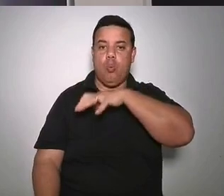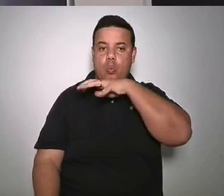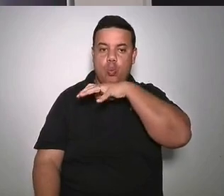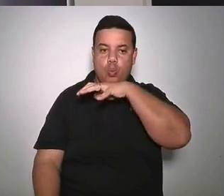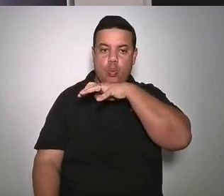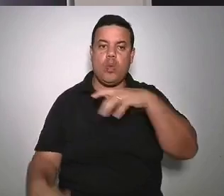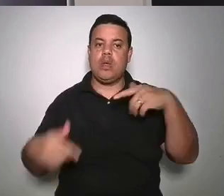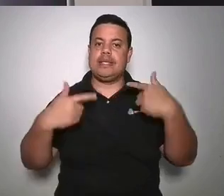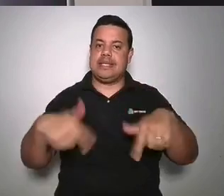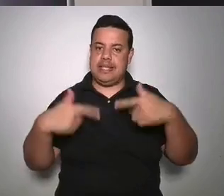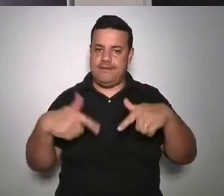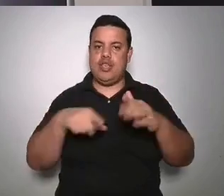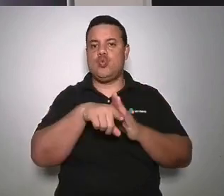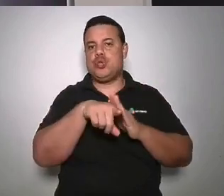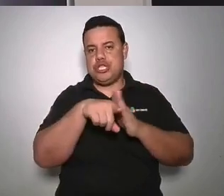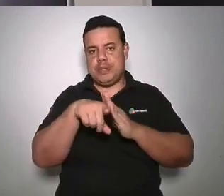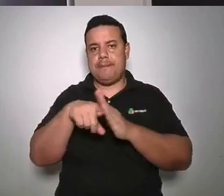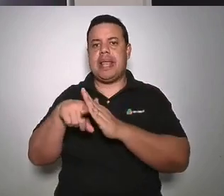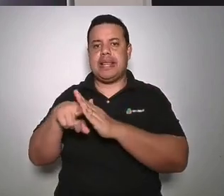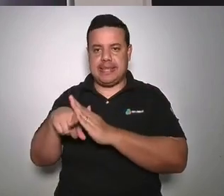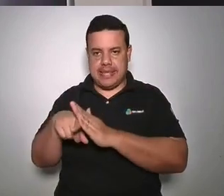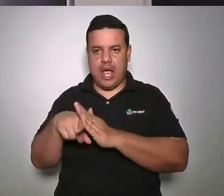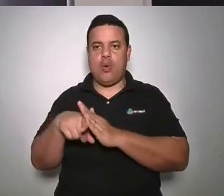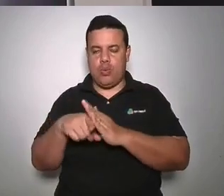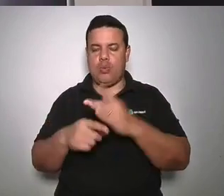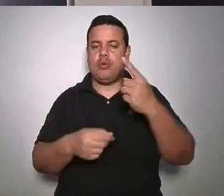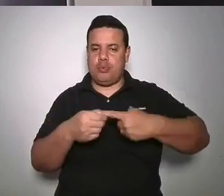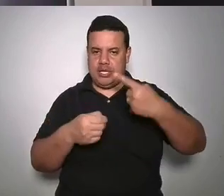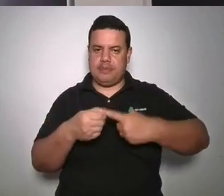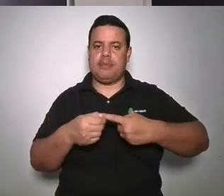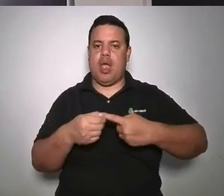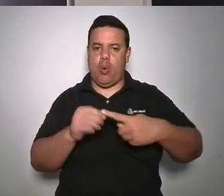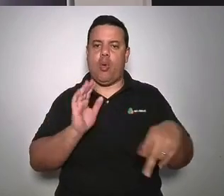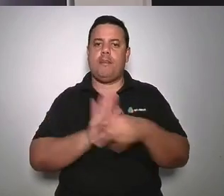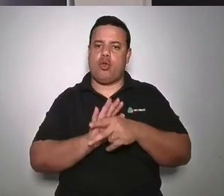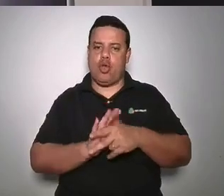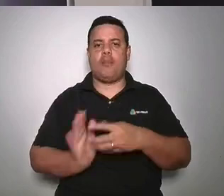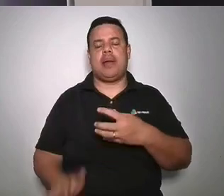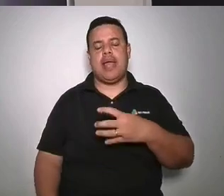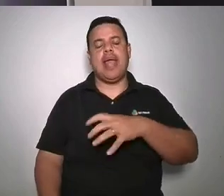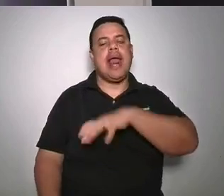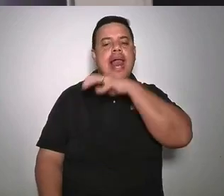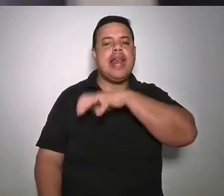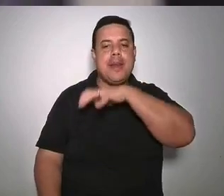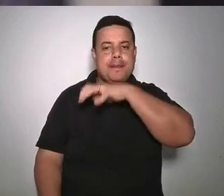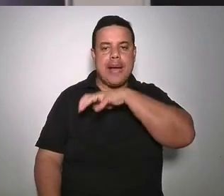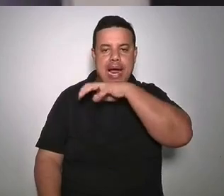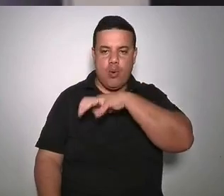Serviço de Inspeção no Municipal de Produtos de Origem Animal, SIMPOA. Então,